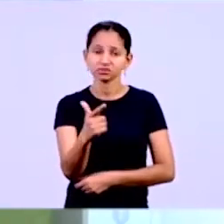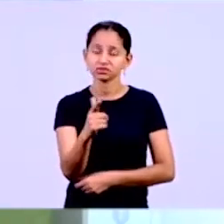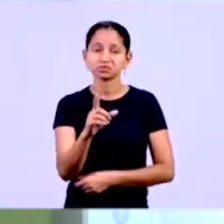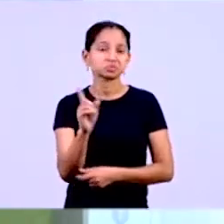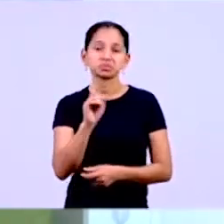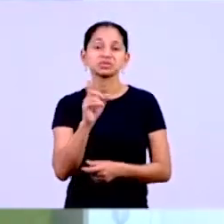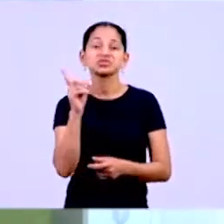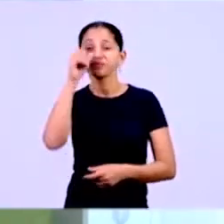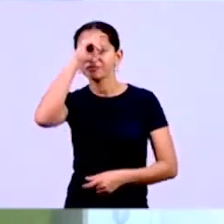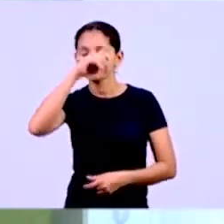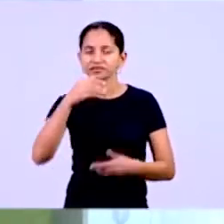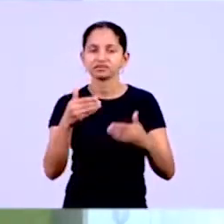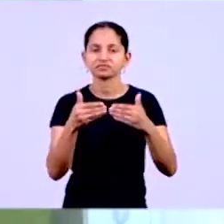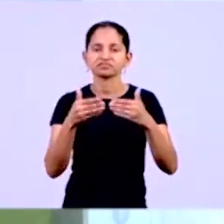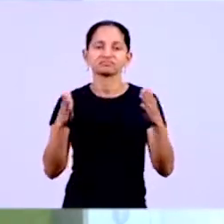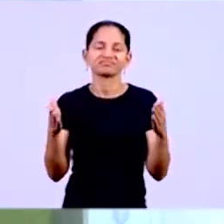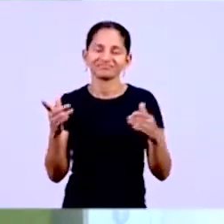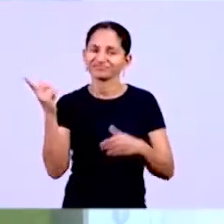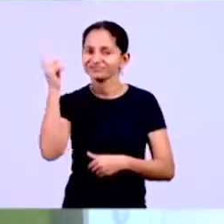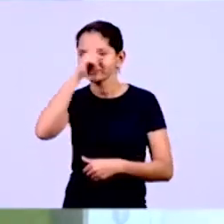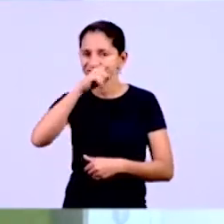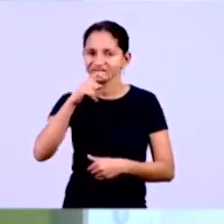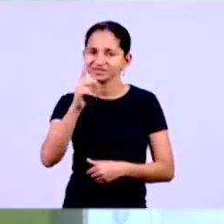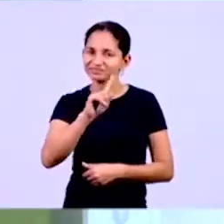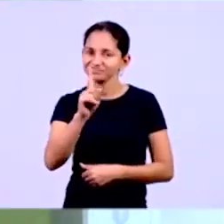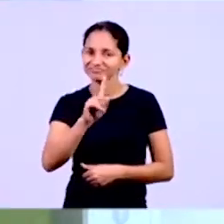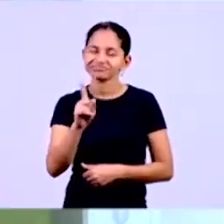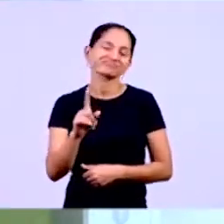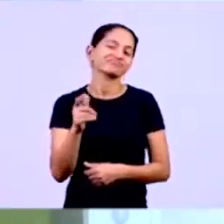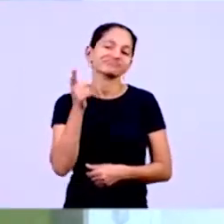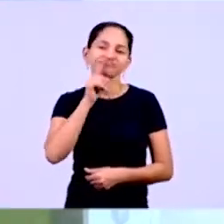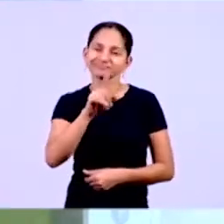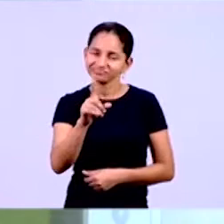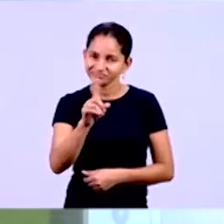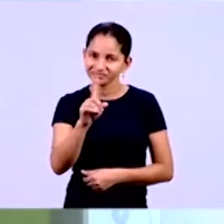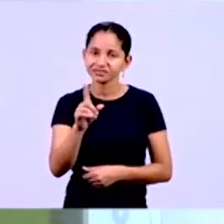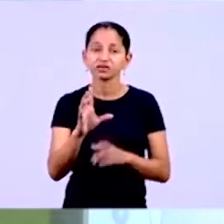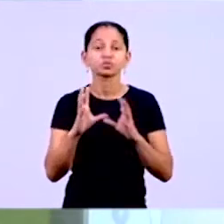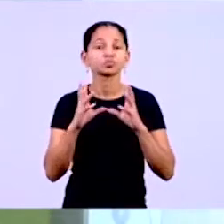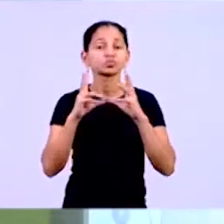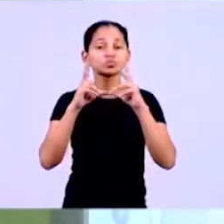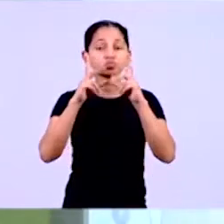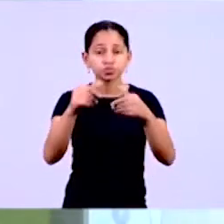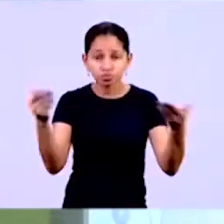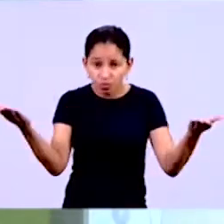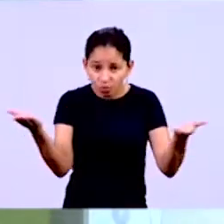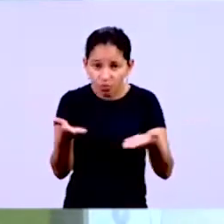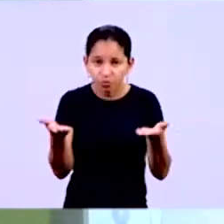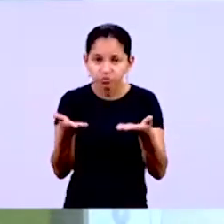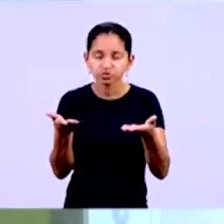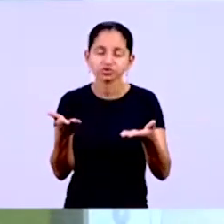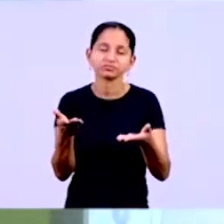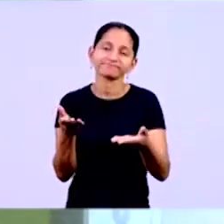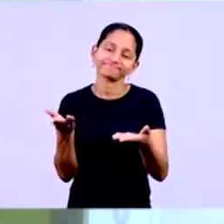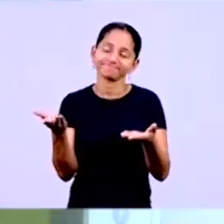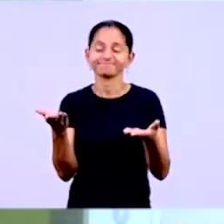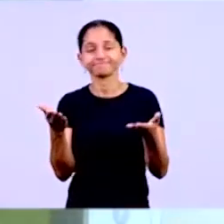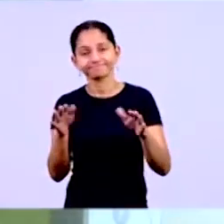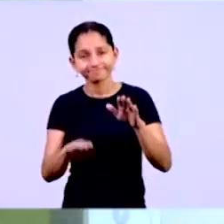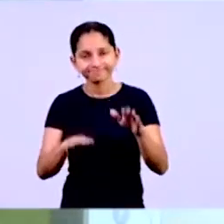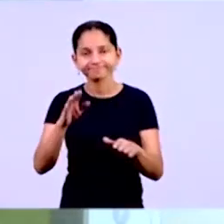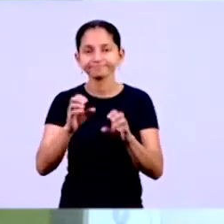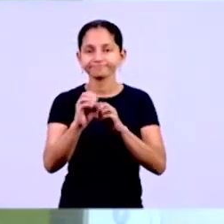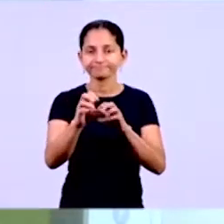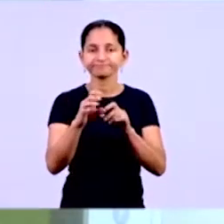tão abertos. Vou mais ainda, toda a plataforma que é baseada, o ensino, a educação à distância